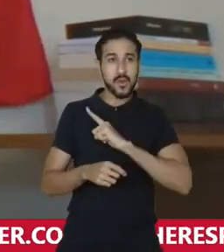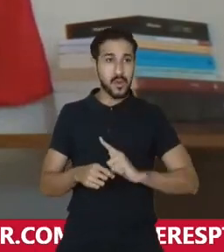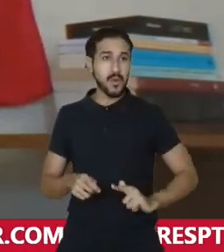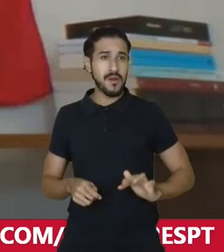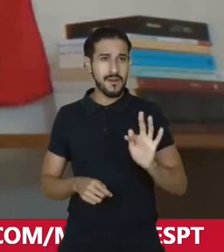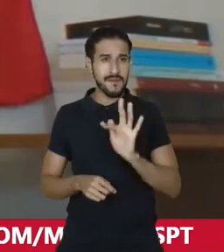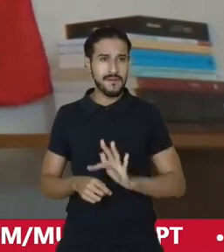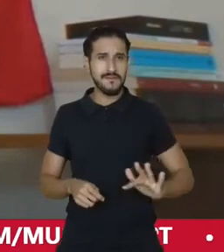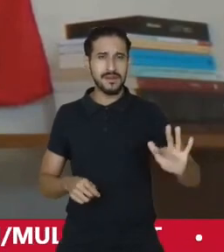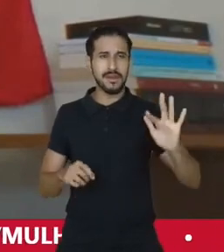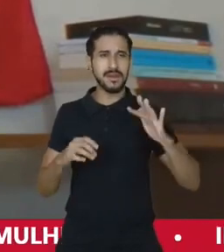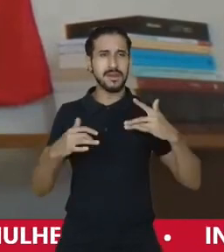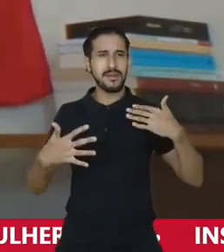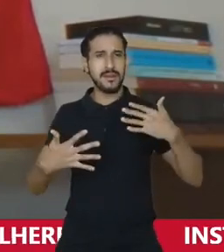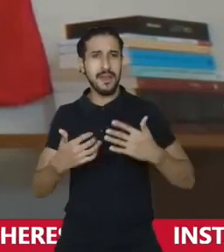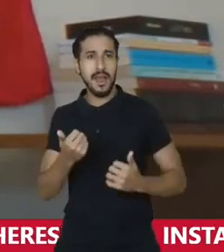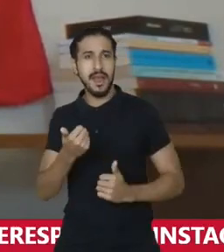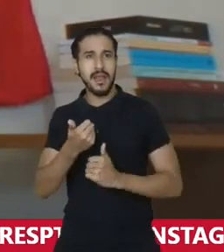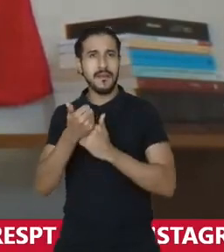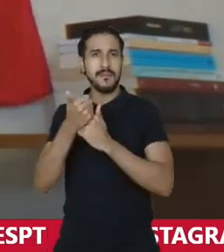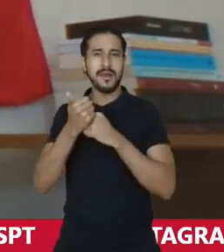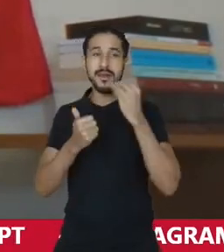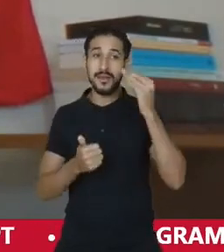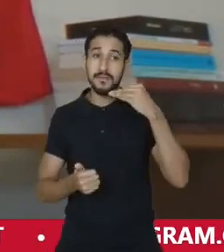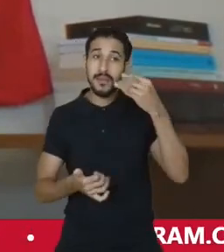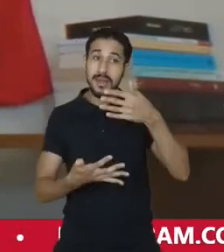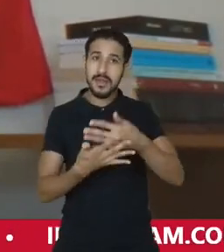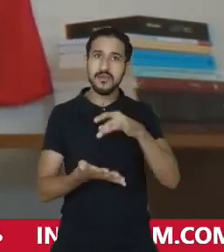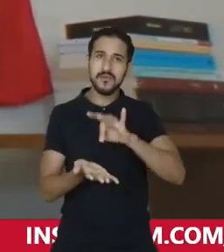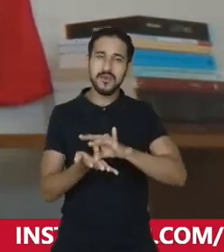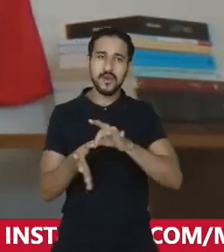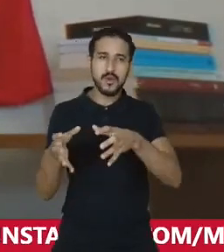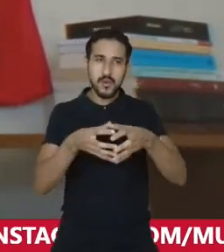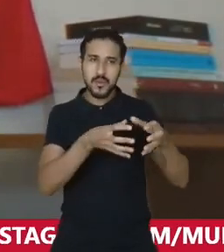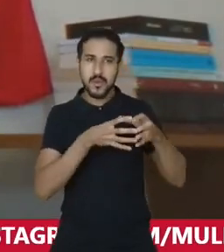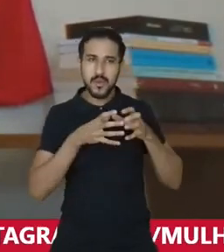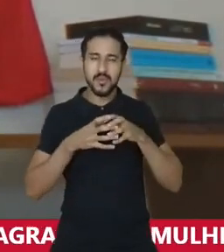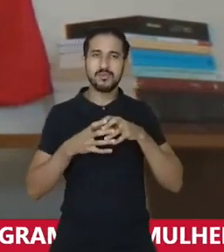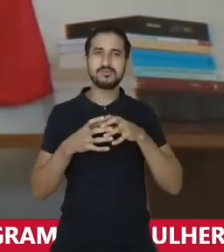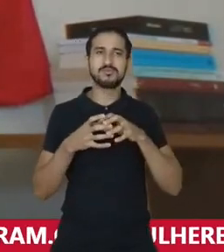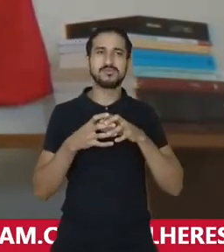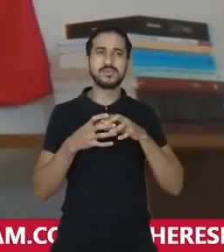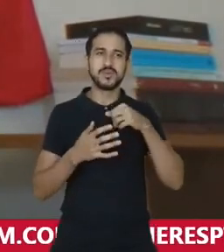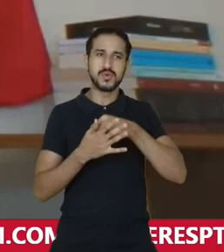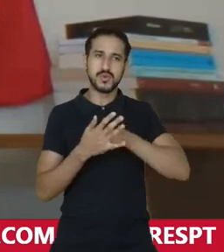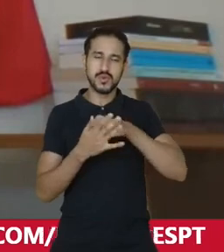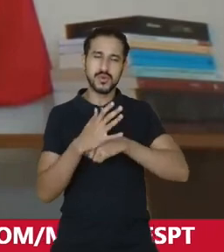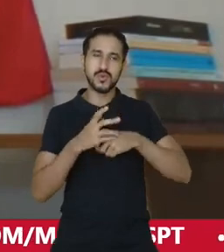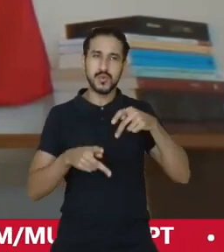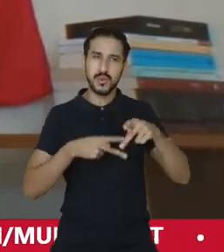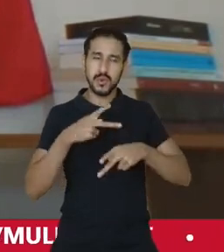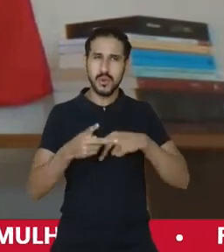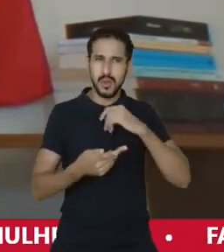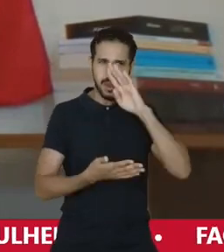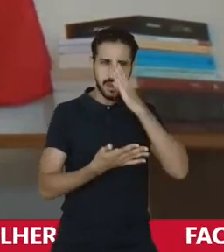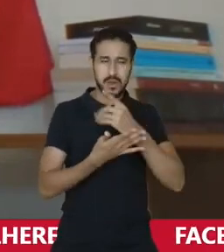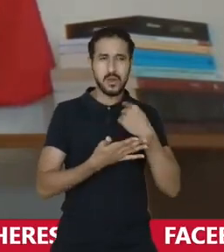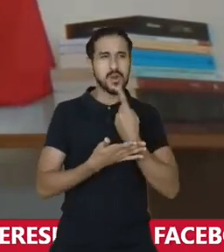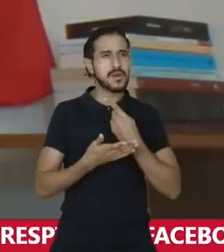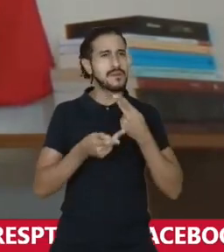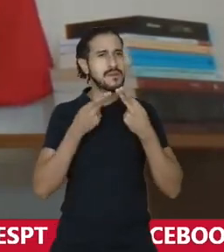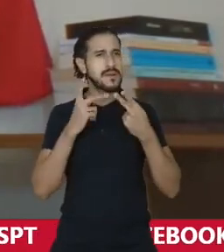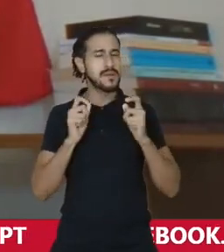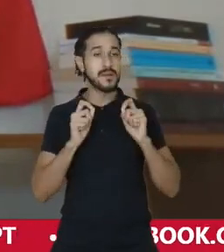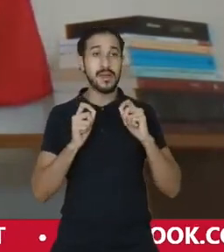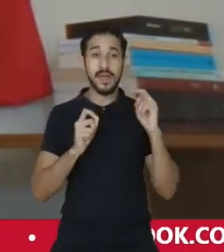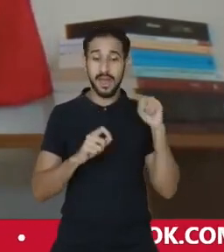federal, ele foi amparado por experiências concretas de organização coletiva. E o que eu acho que está colocado para nós é um